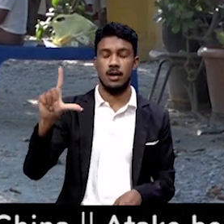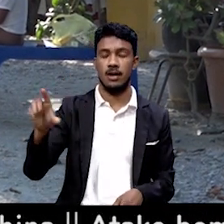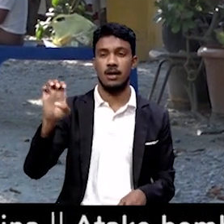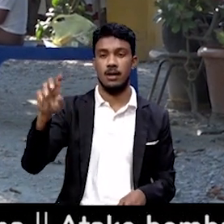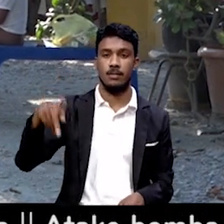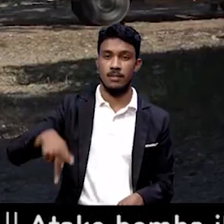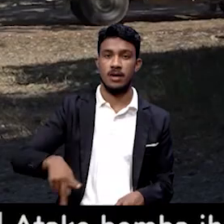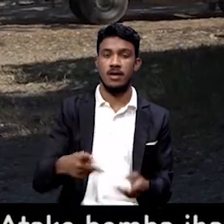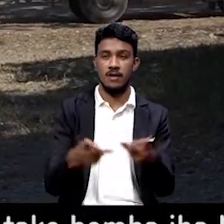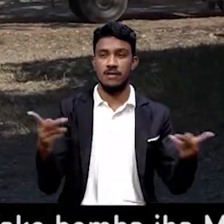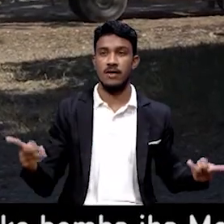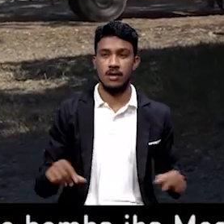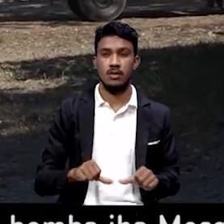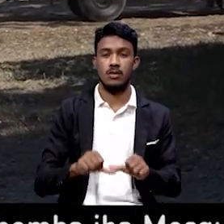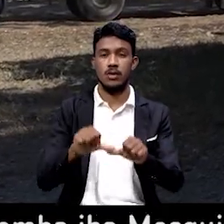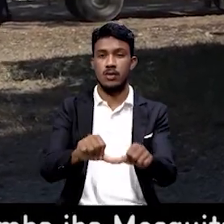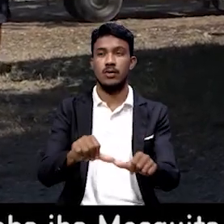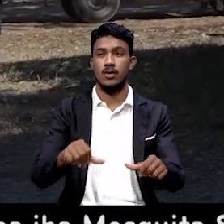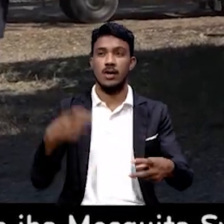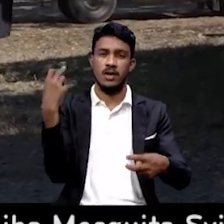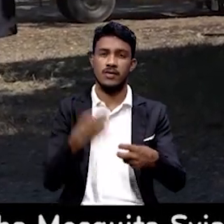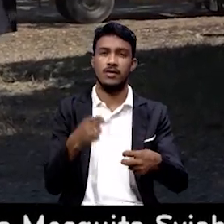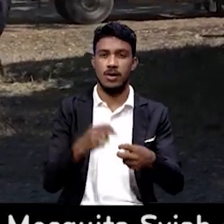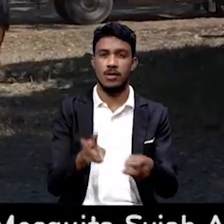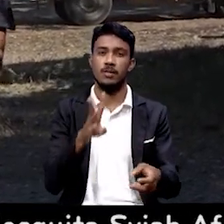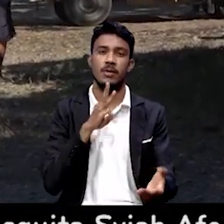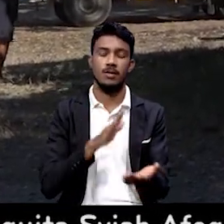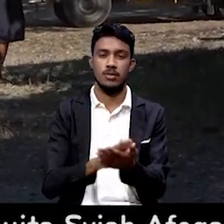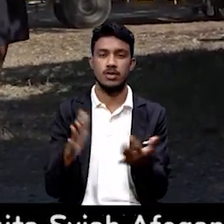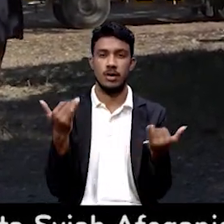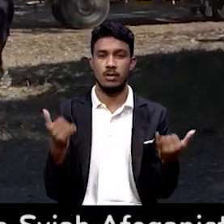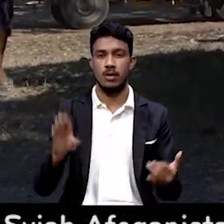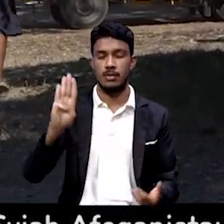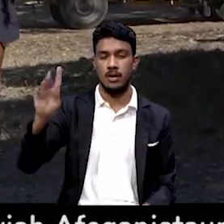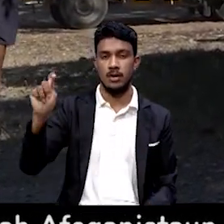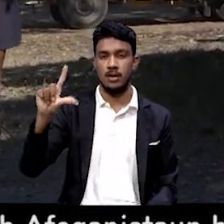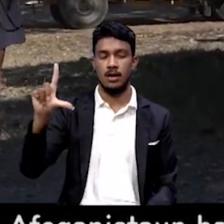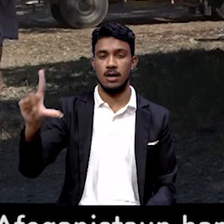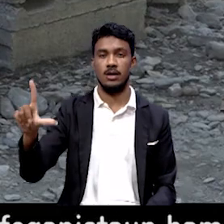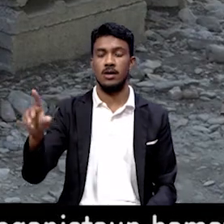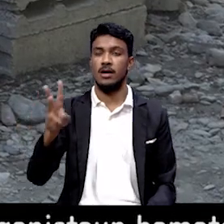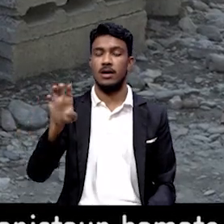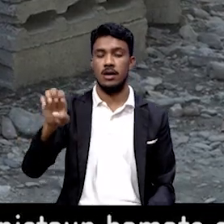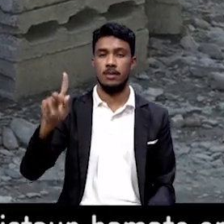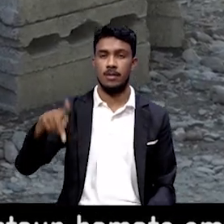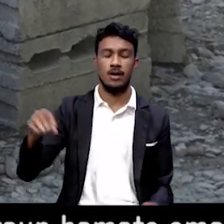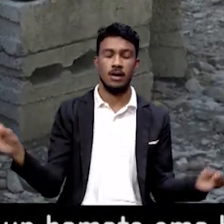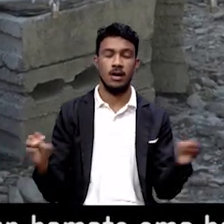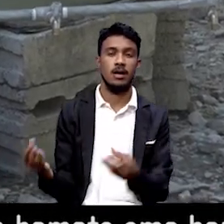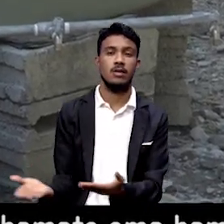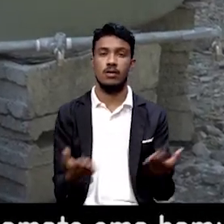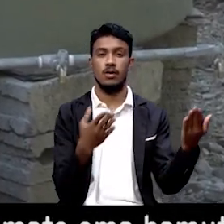área, continua a ler que bebemos, notou agora BTLEP, la lori bemos ba ense e